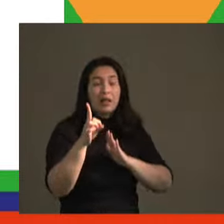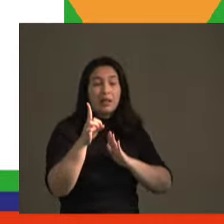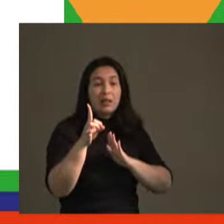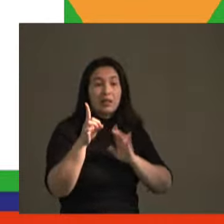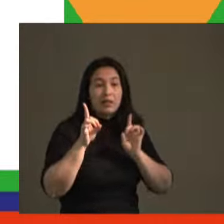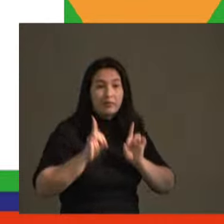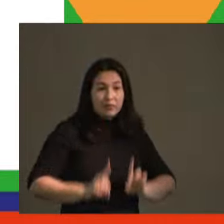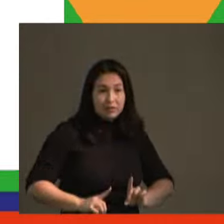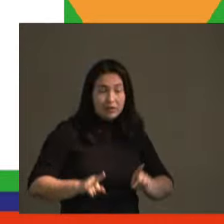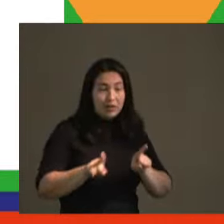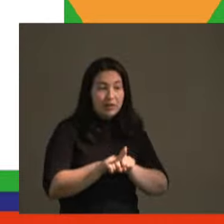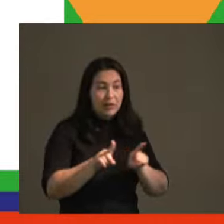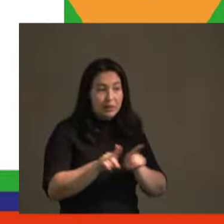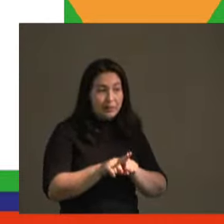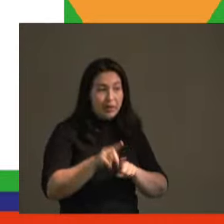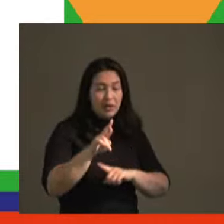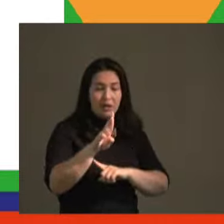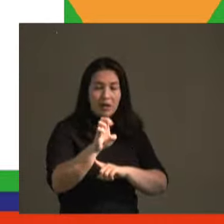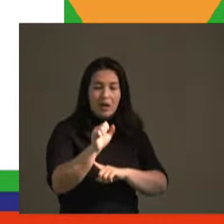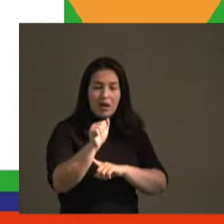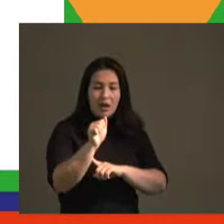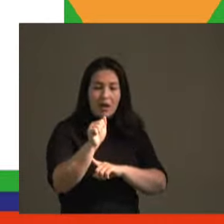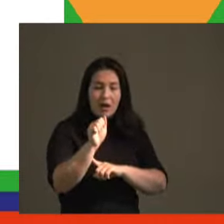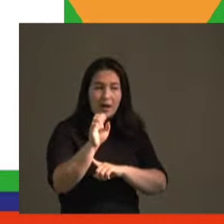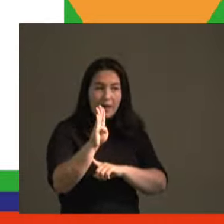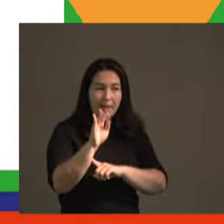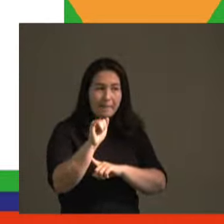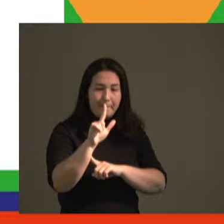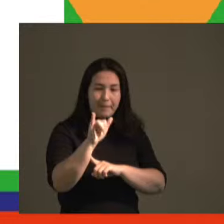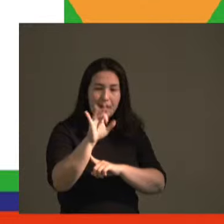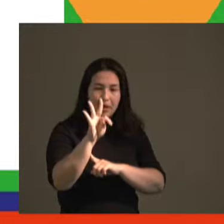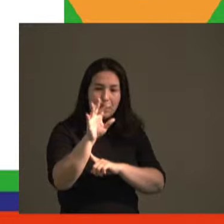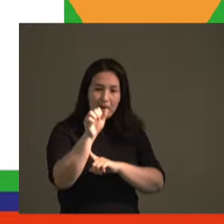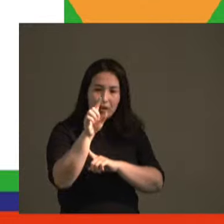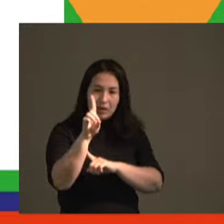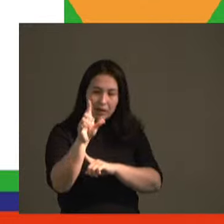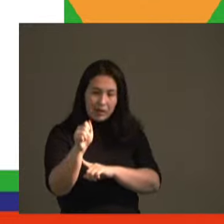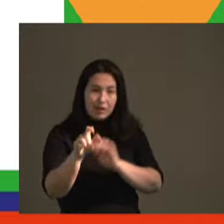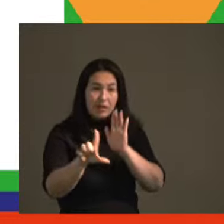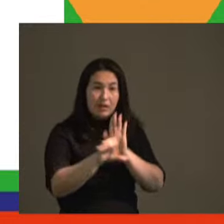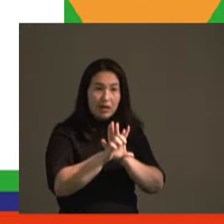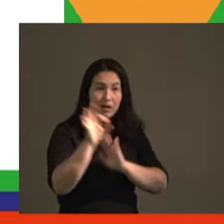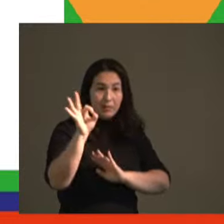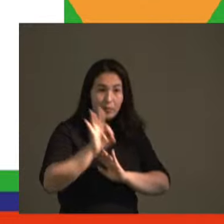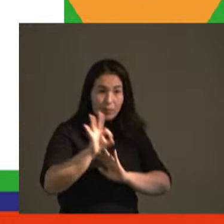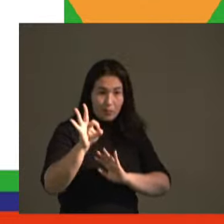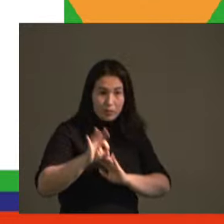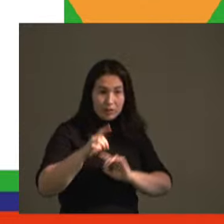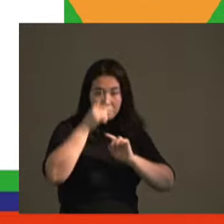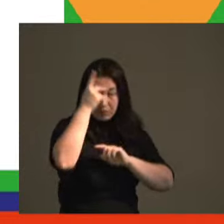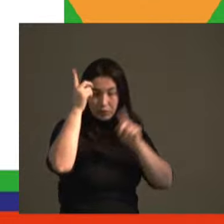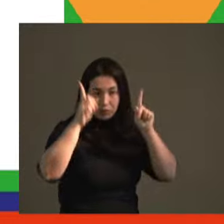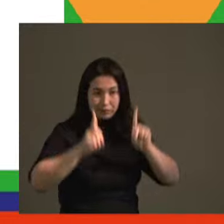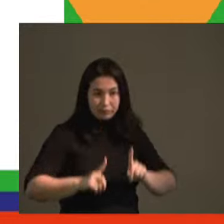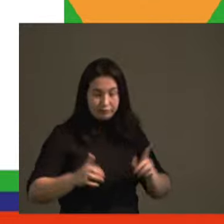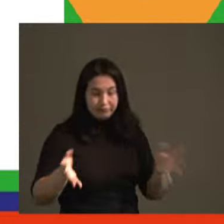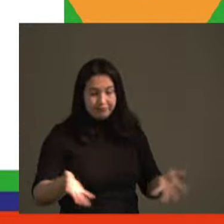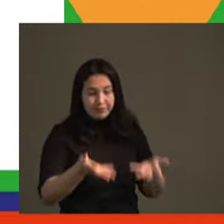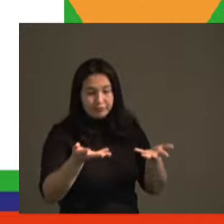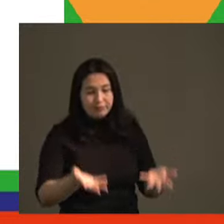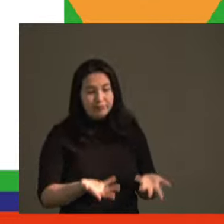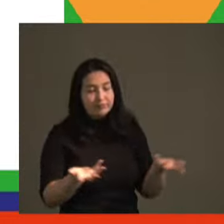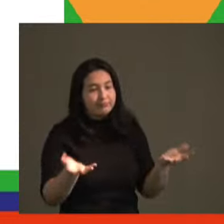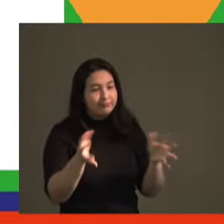do INSS em empresas obrigadas a cumprirem a lei de cotas, fortalecendo a inclusão das pessoas com deficiência no mercado de trabalho.